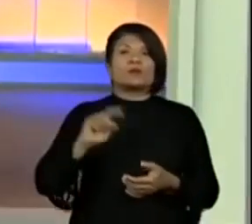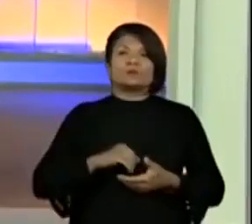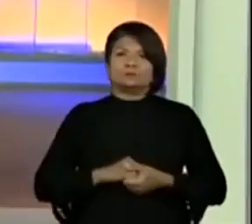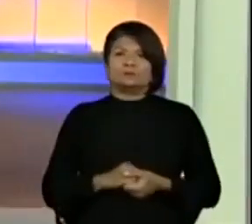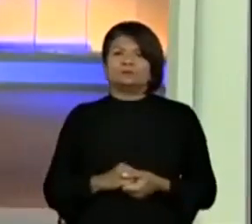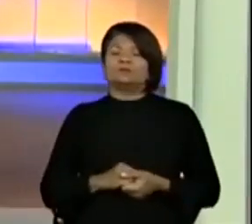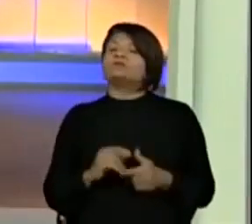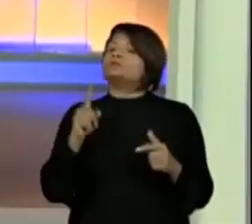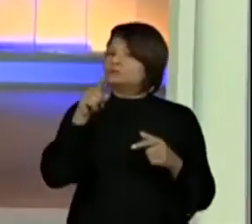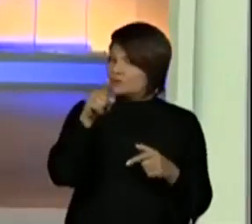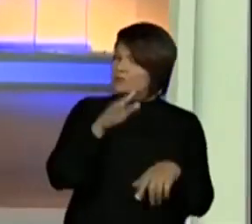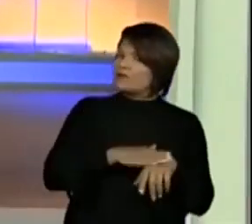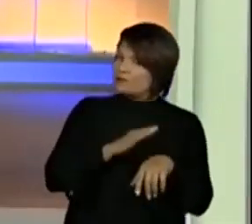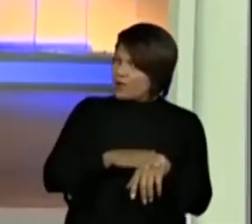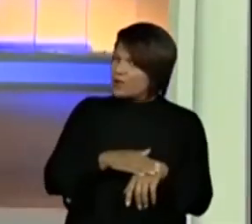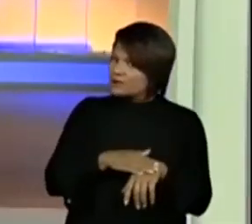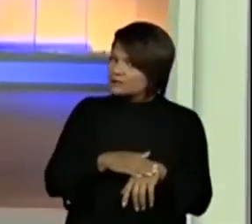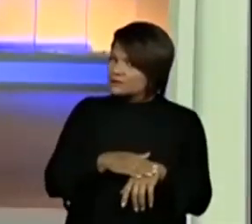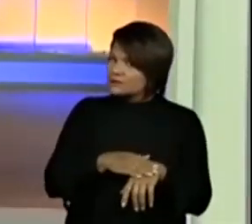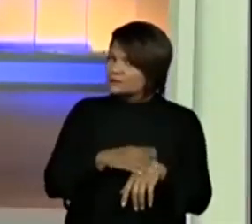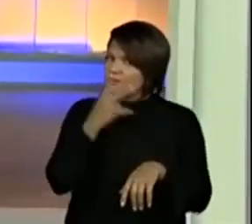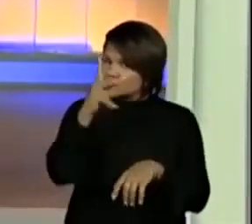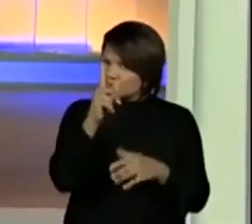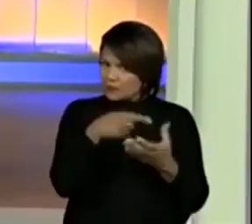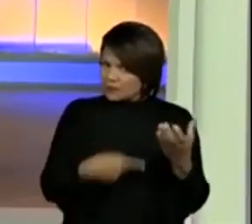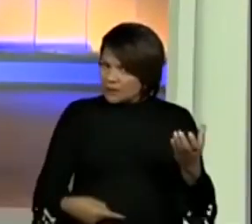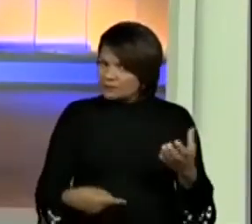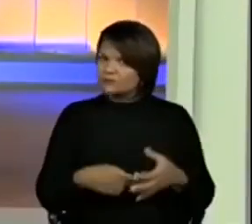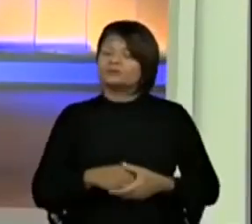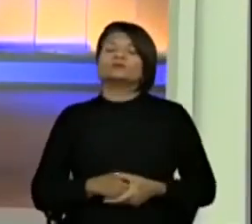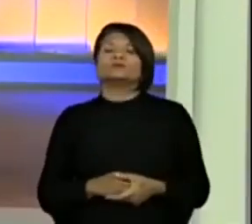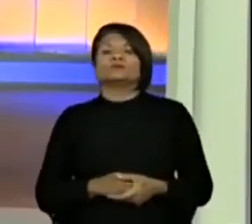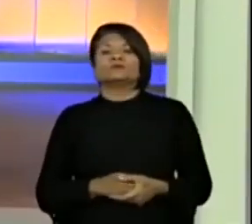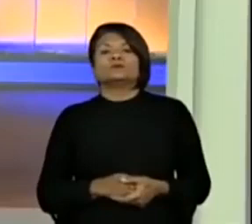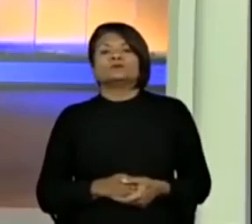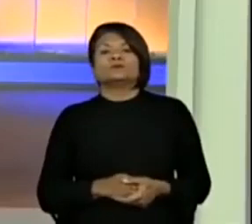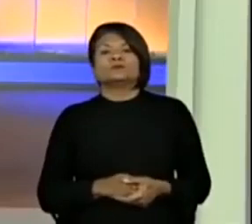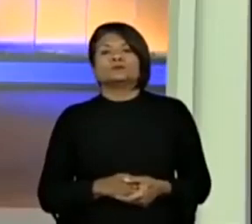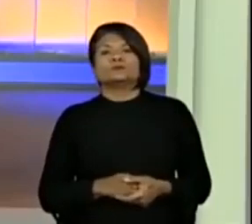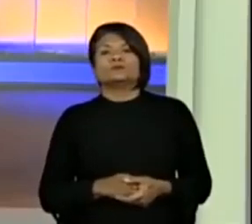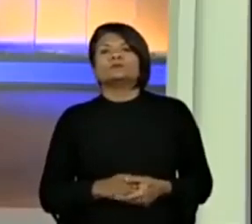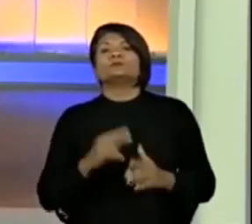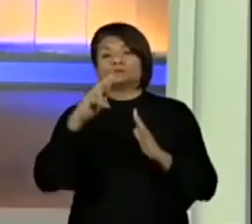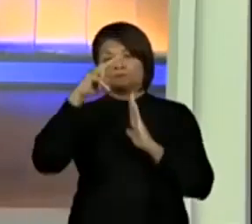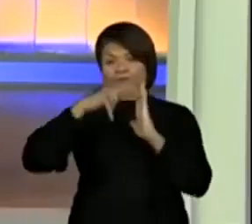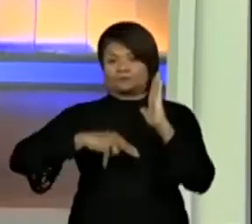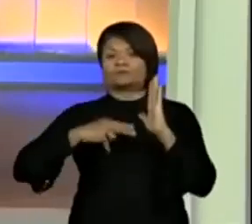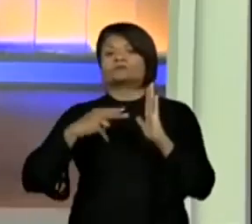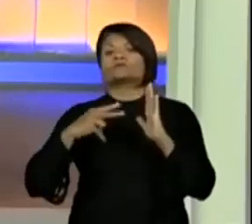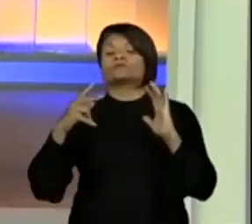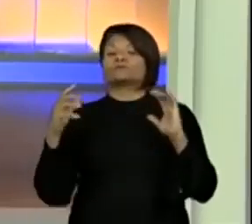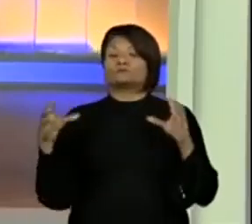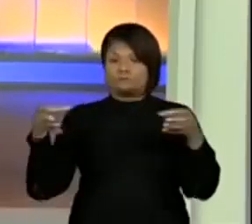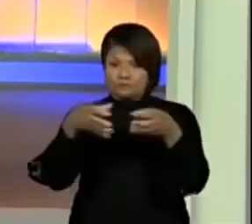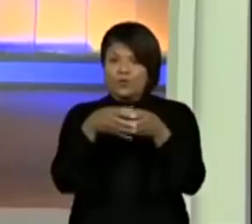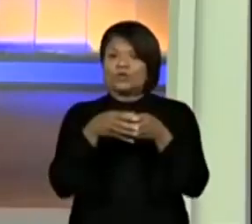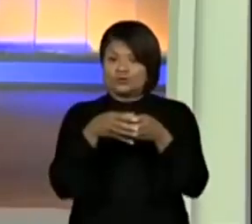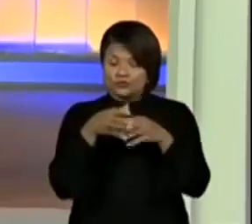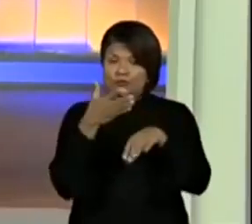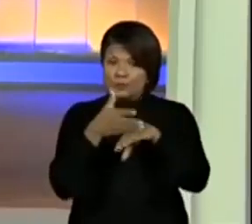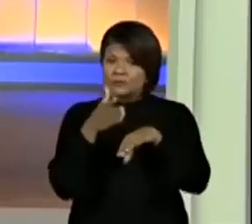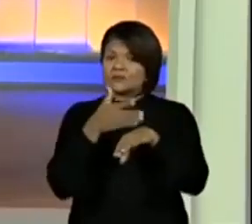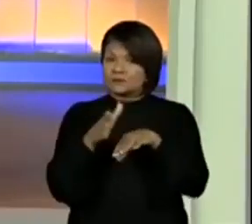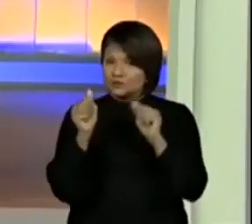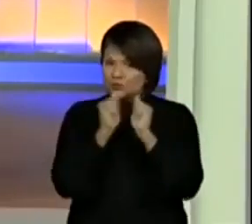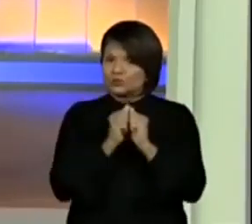não? Fazem isso lá no seu caderno? Vamos para a leitura coletiva agora. Vamos fazer esse exercício. Por